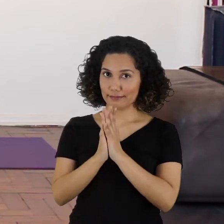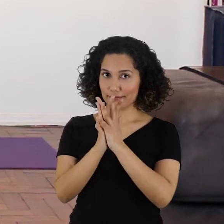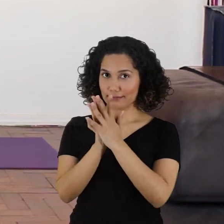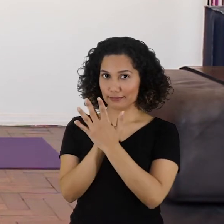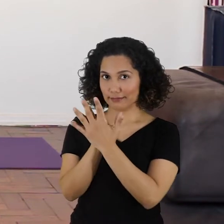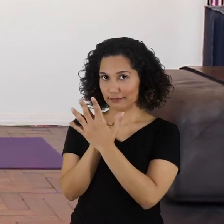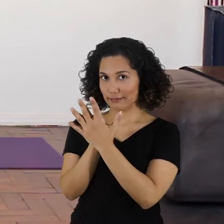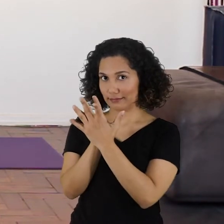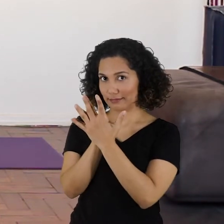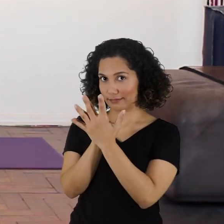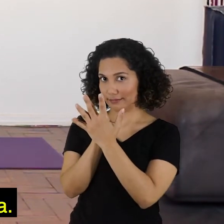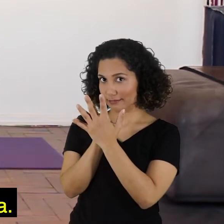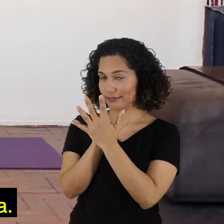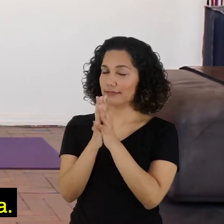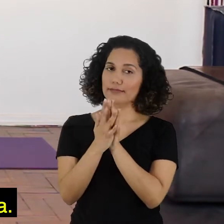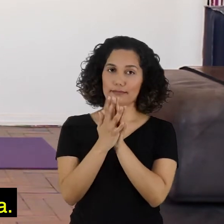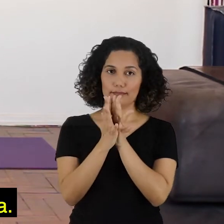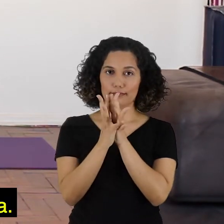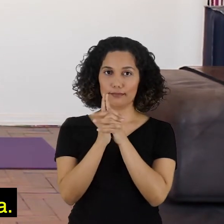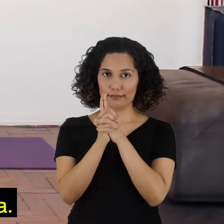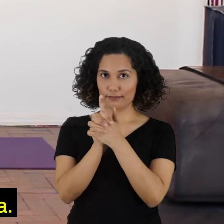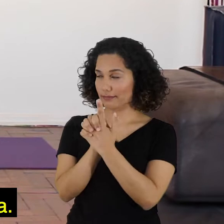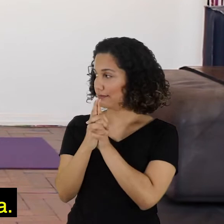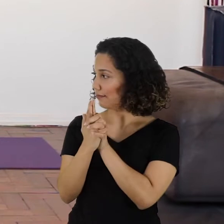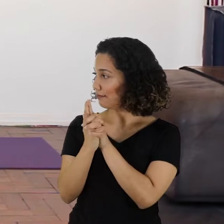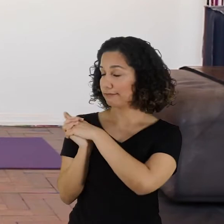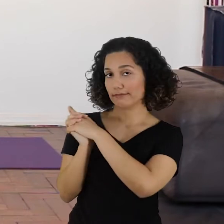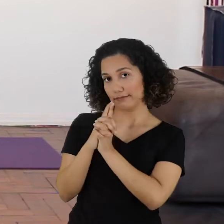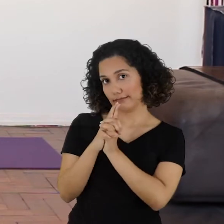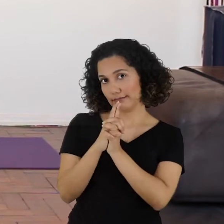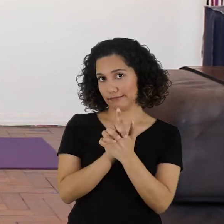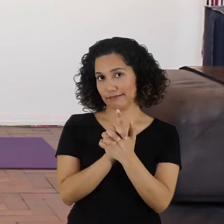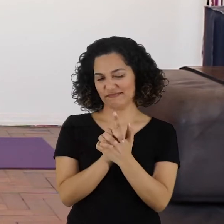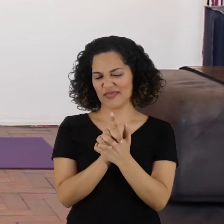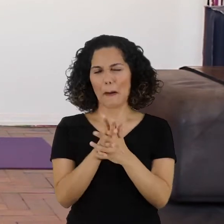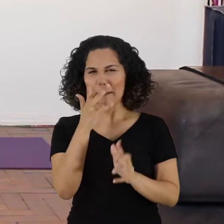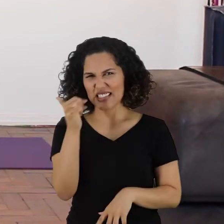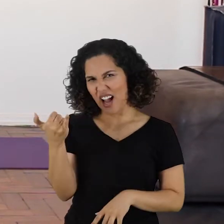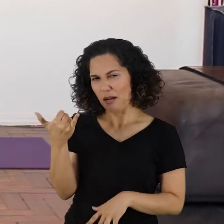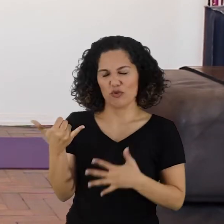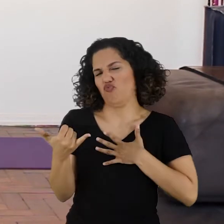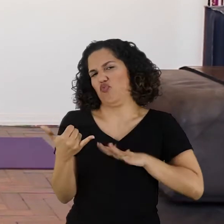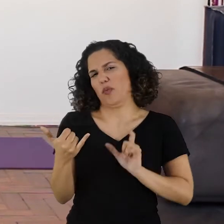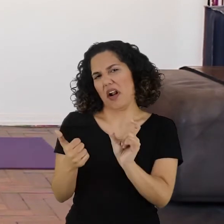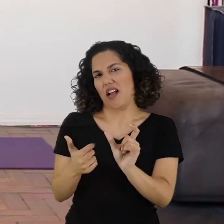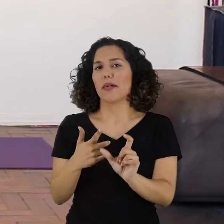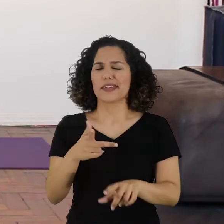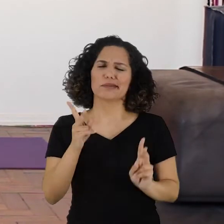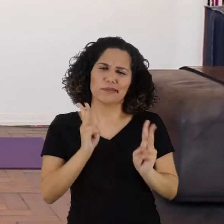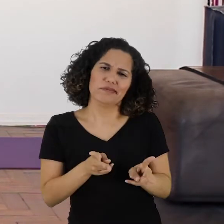juntos e deixa os dedões juntos. E o resto dos dedos você cruza. Vai parecer uma arminha. Eu não gosto de falar essa palavra,